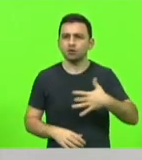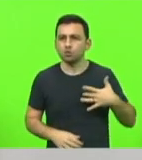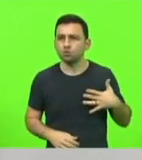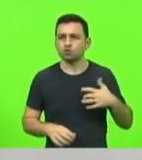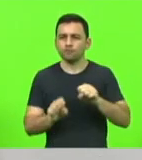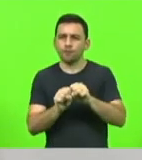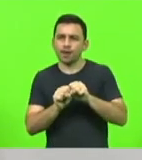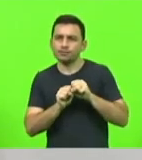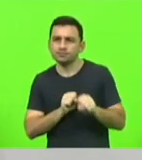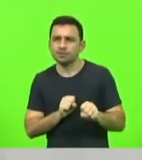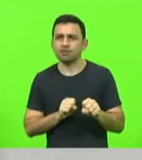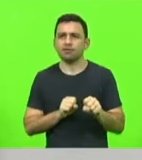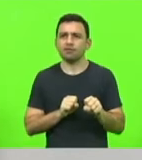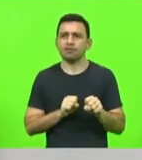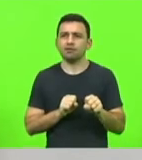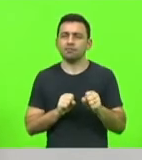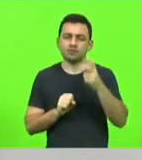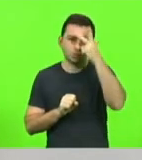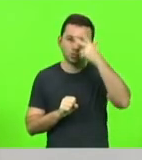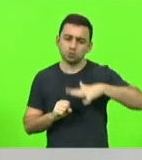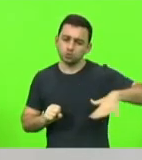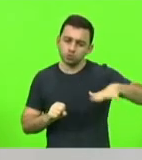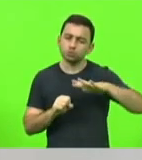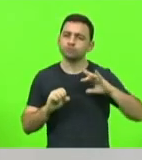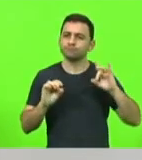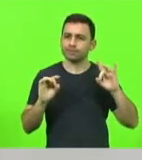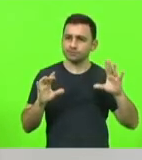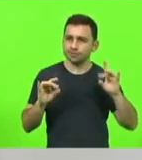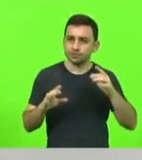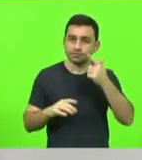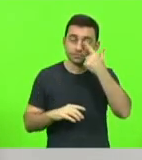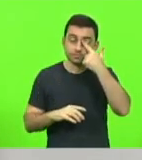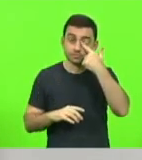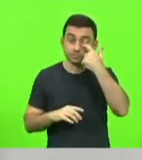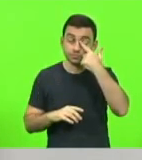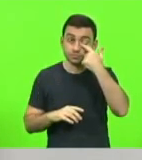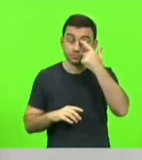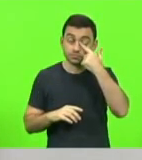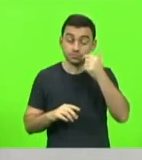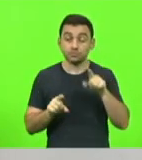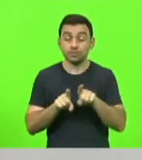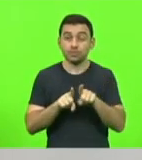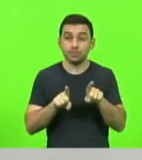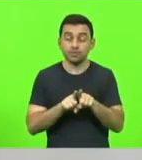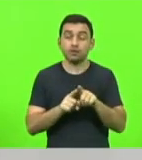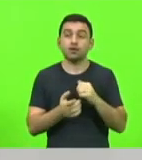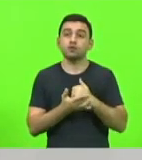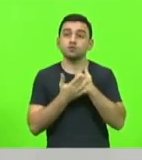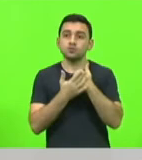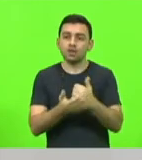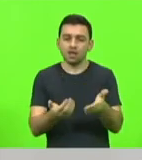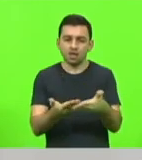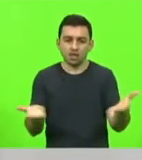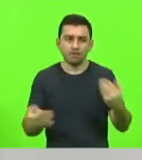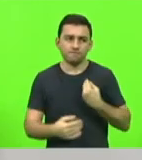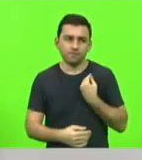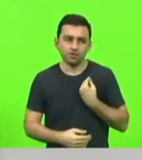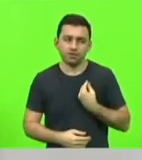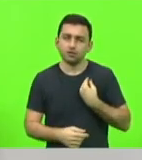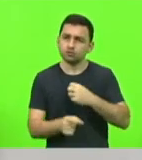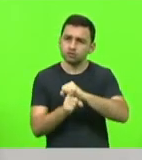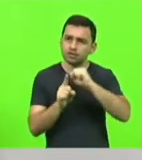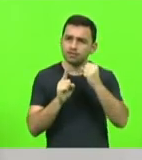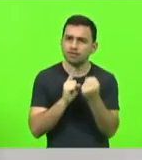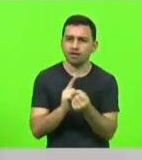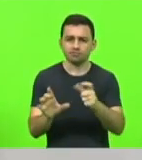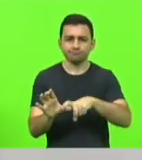formação para as pessoas especiais, darmos condições para que elas possam viver na sociedade com